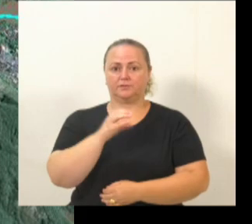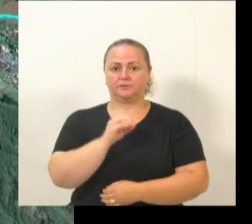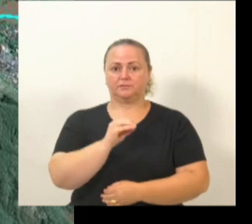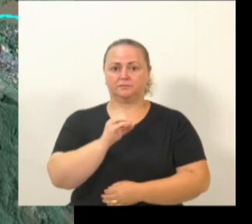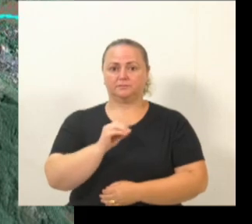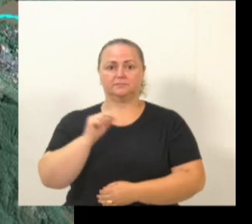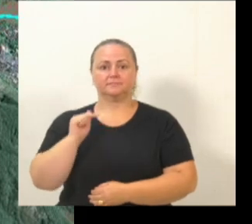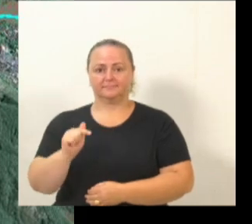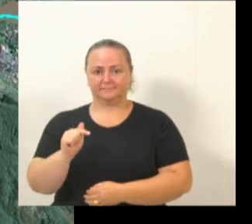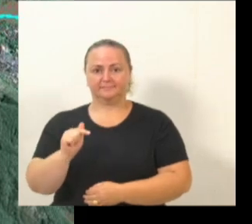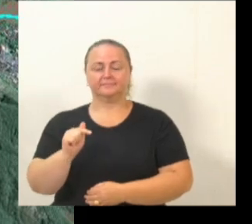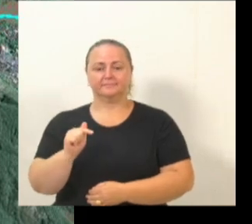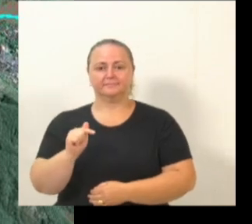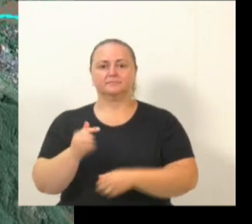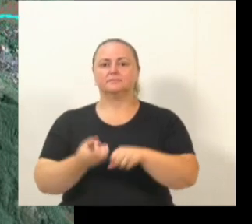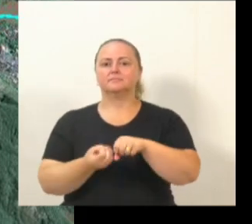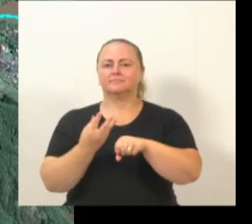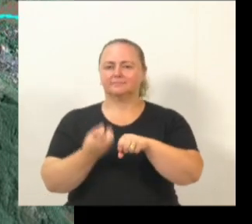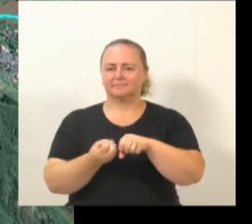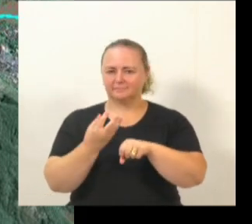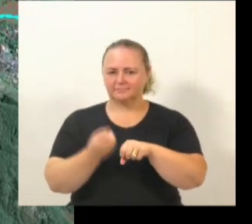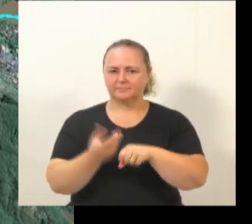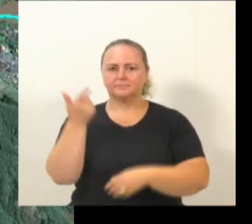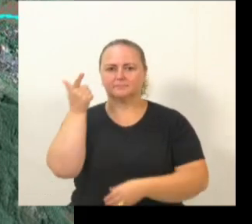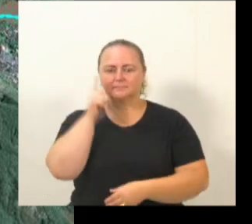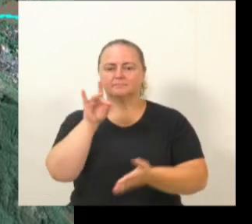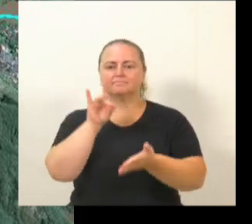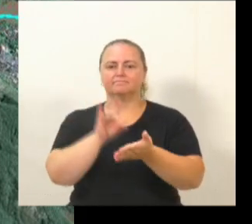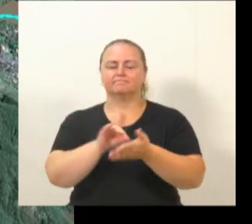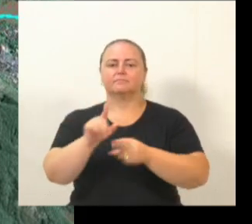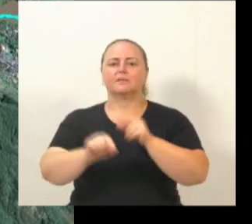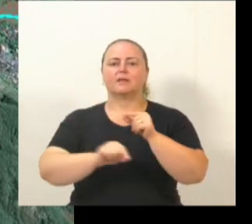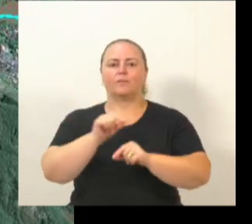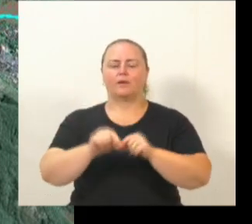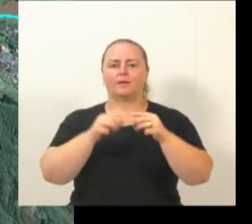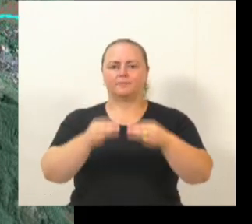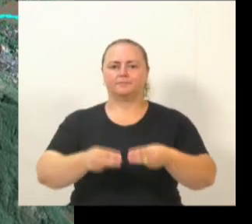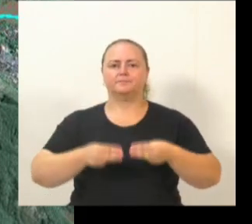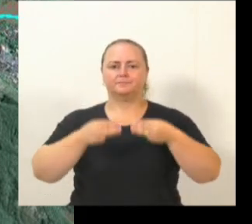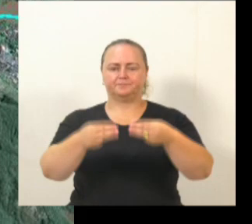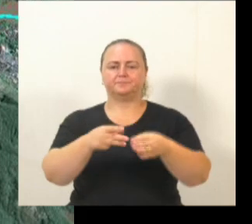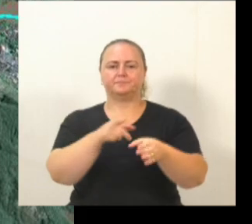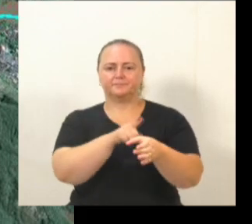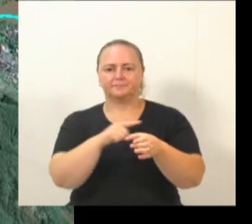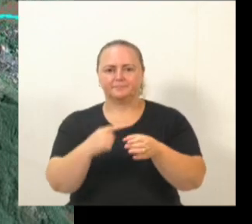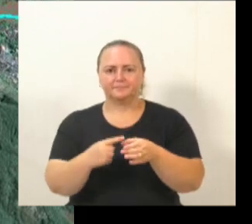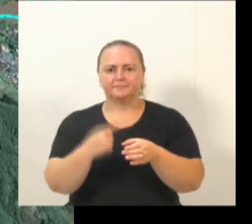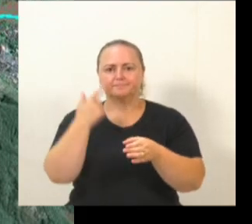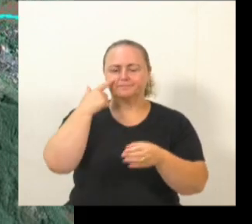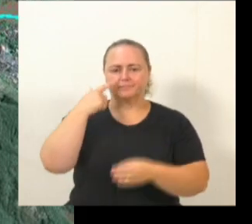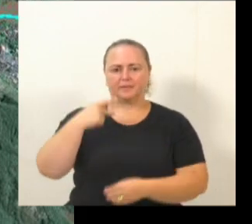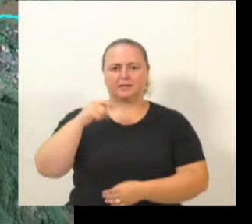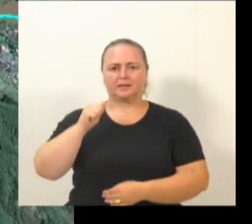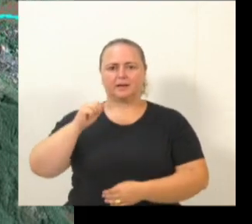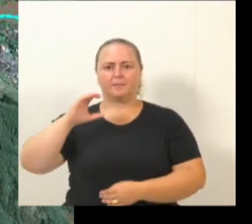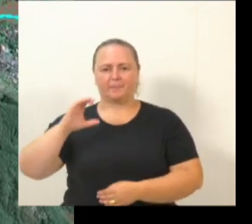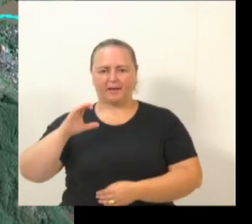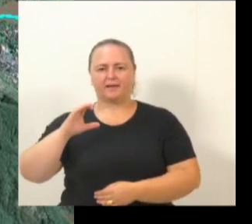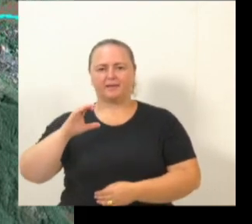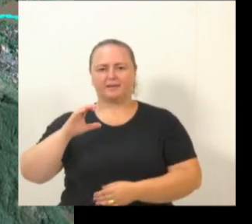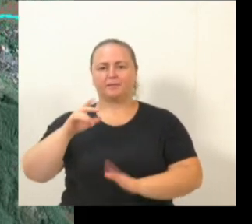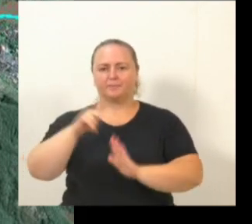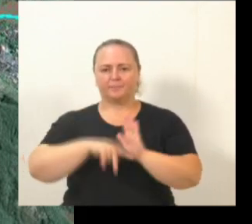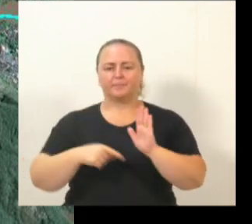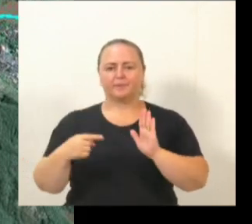município e o SAMAI buscaram, então, financiamento no Ministério das Cidades, das verbas do PAC, para, então, fazer a